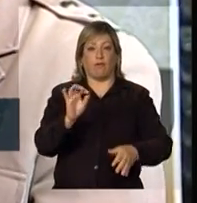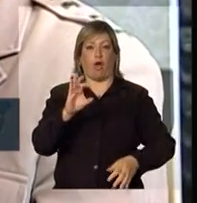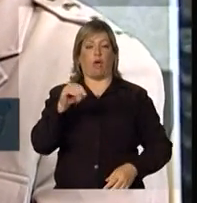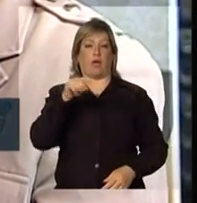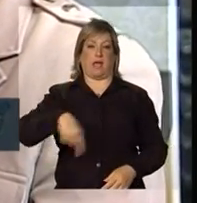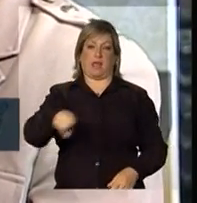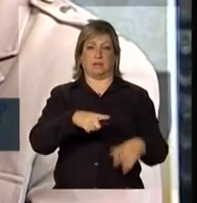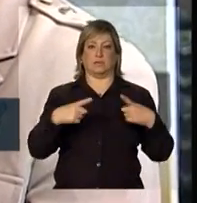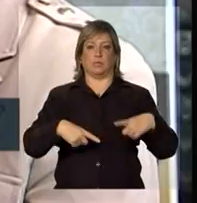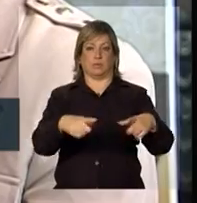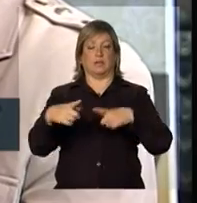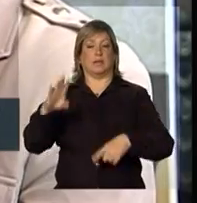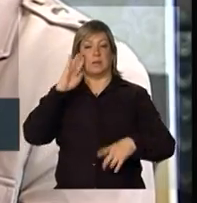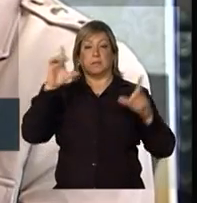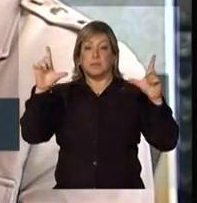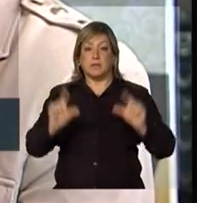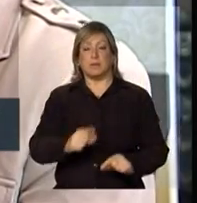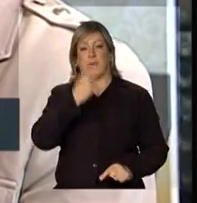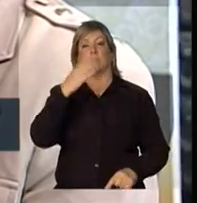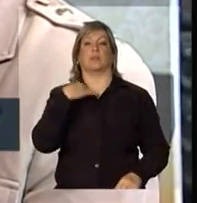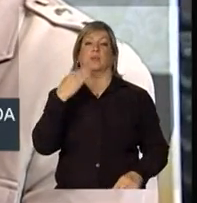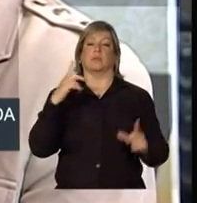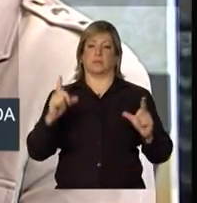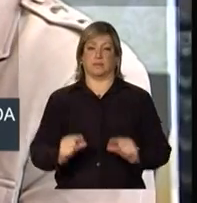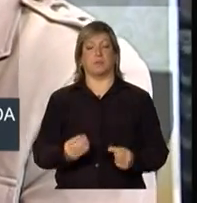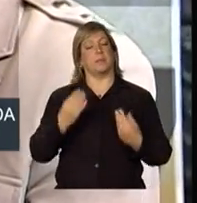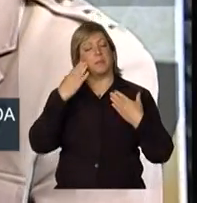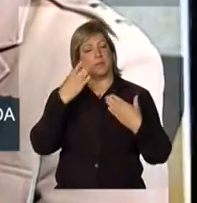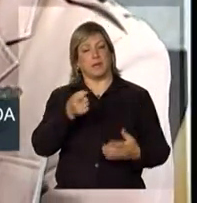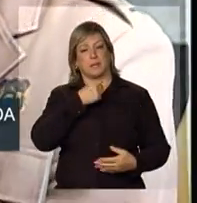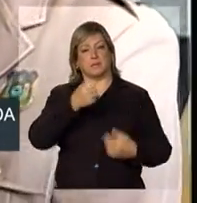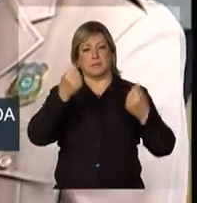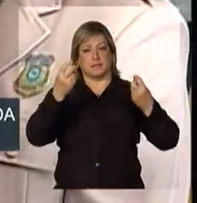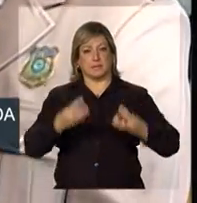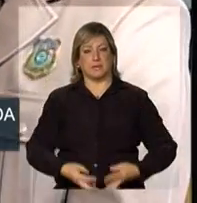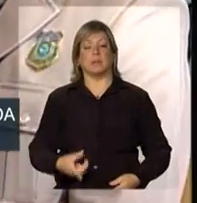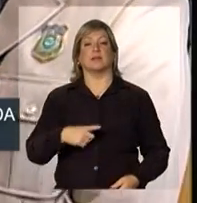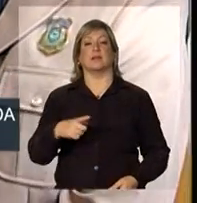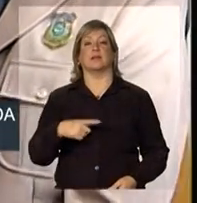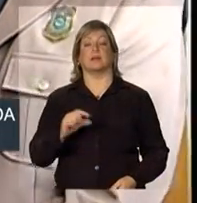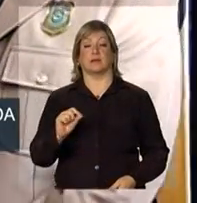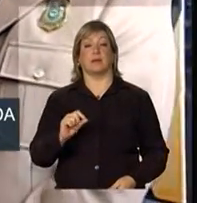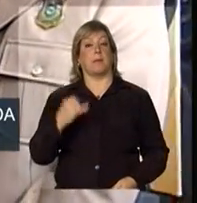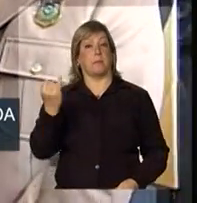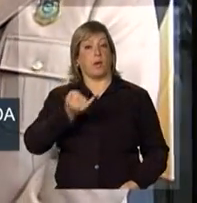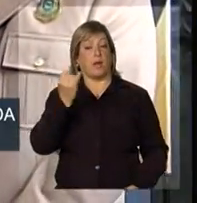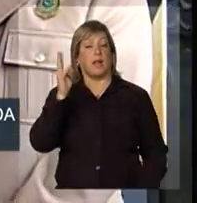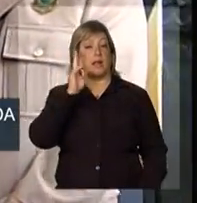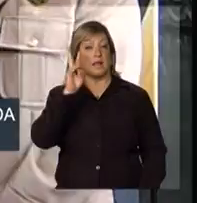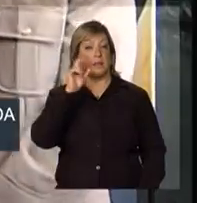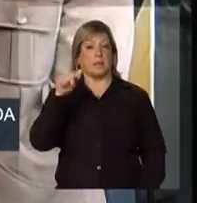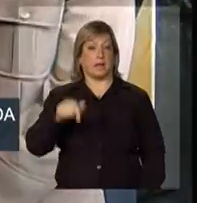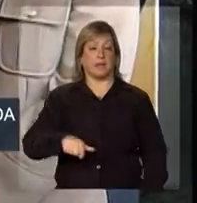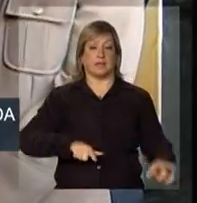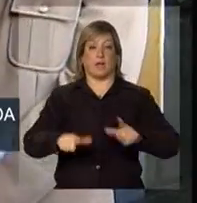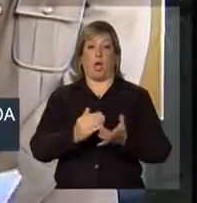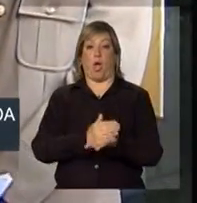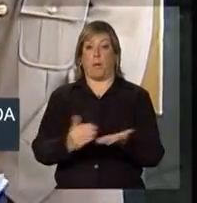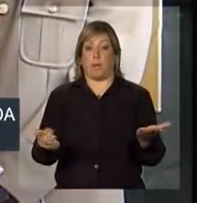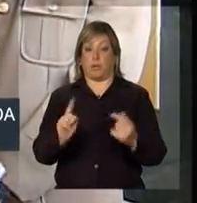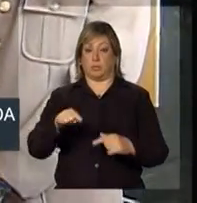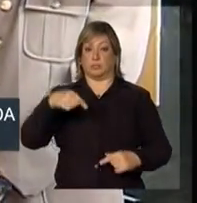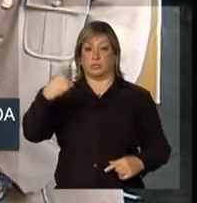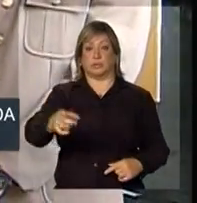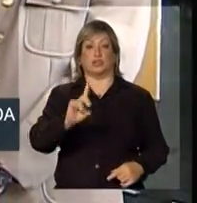né Principalmente para reduzir o número de mortos muito obrigada pela sua entrevista e Vale lembrar que a operação começa agora no